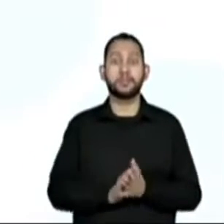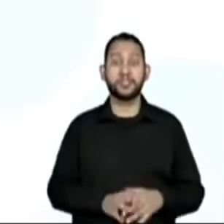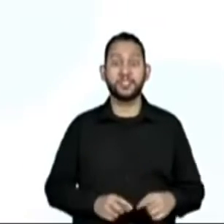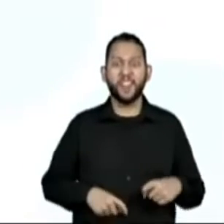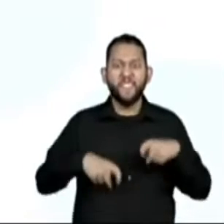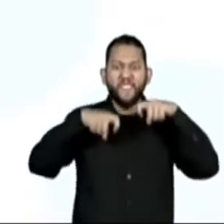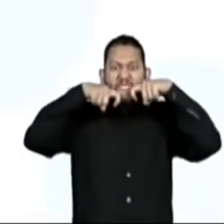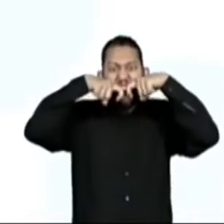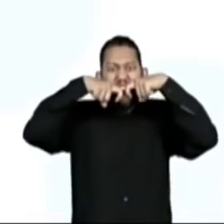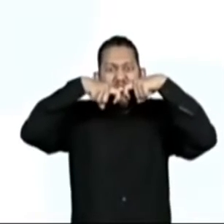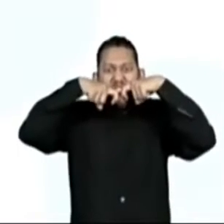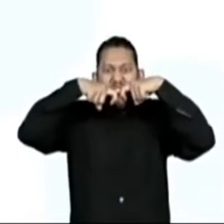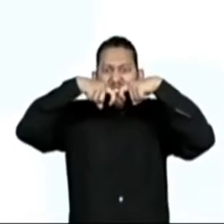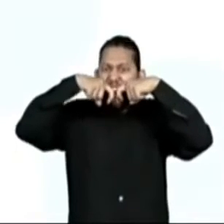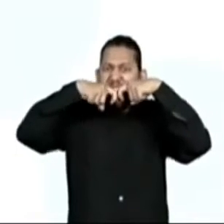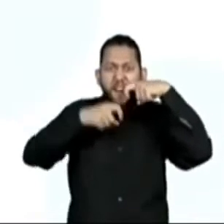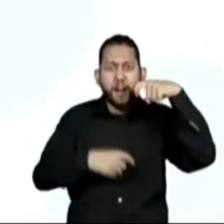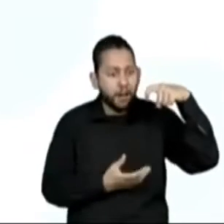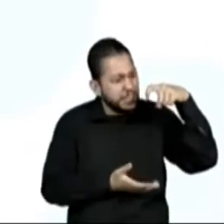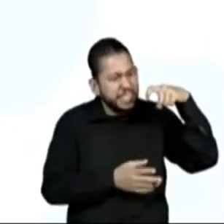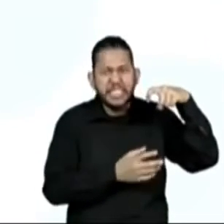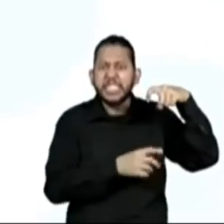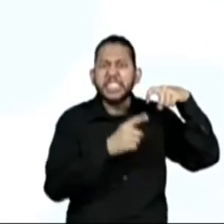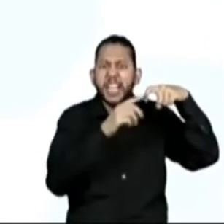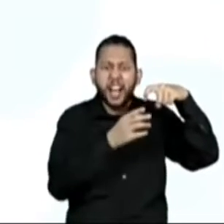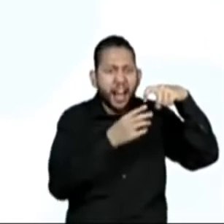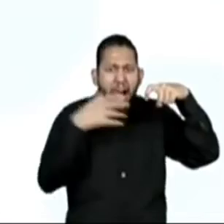já. Então, vamos anotar aqui.